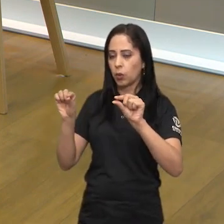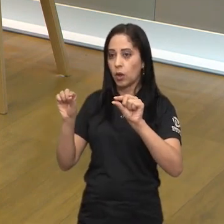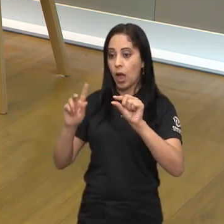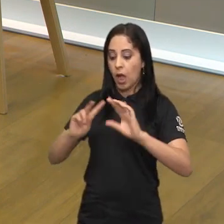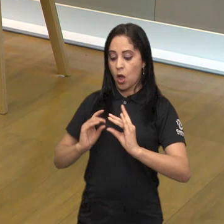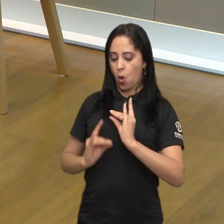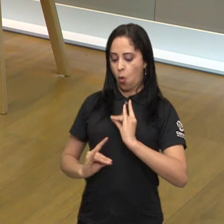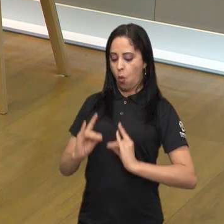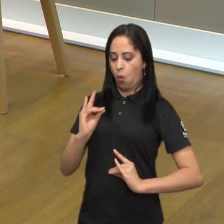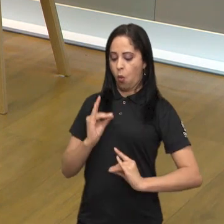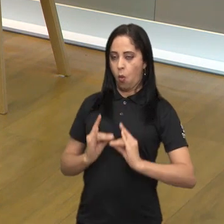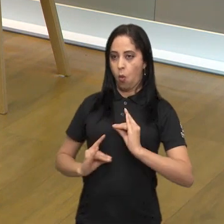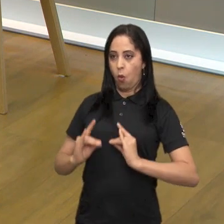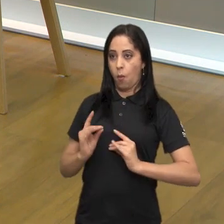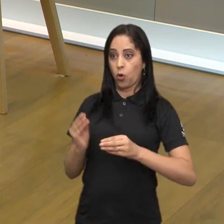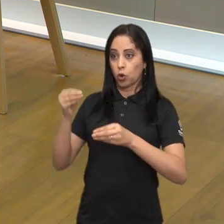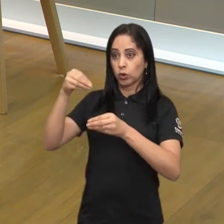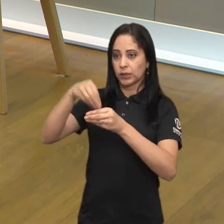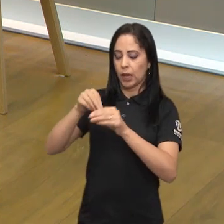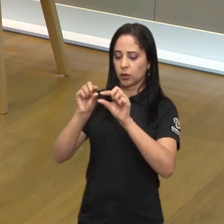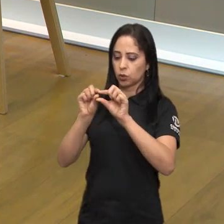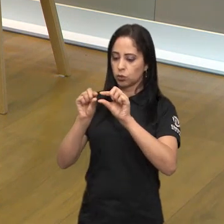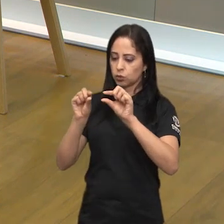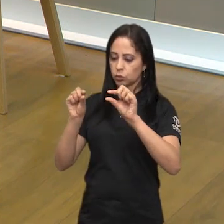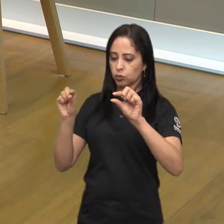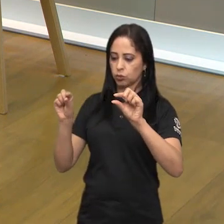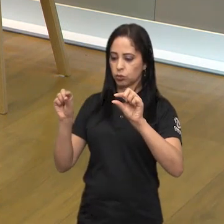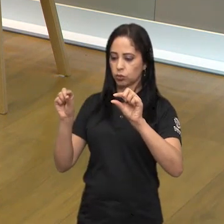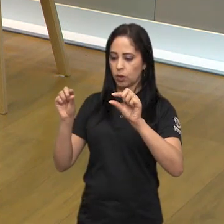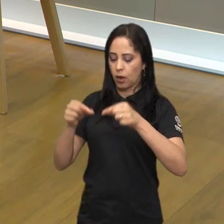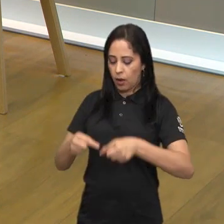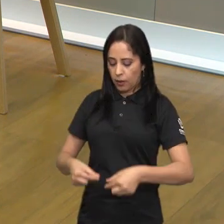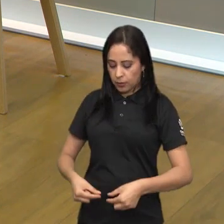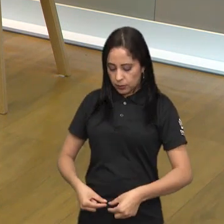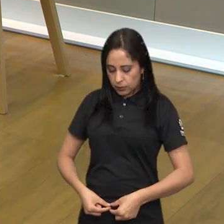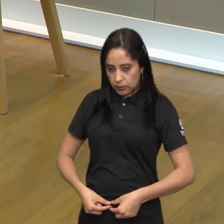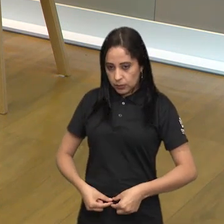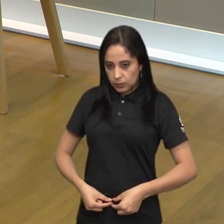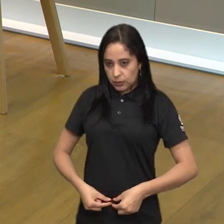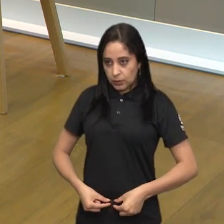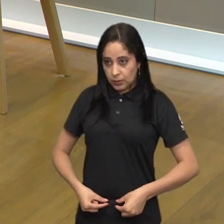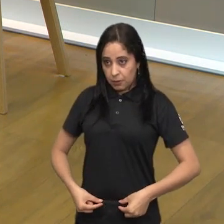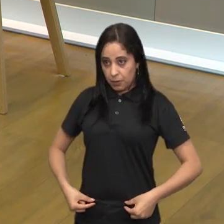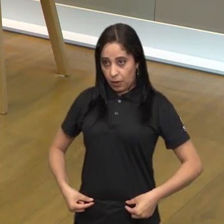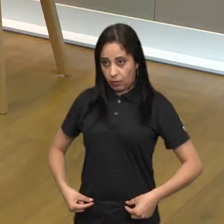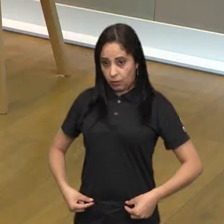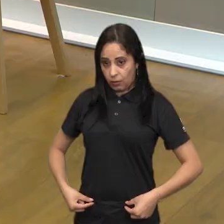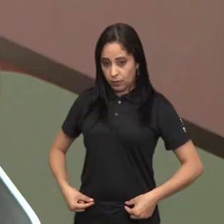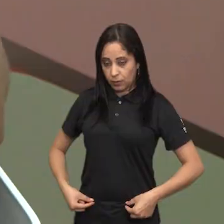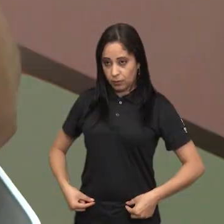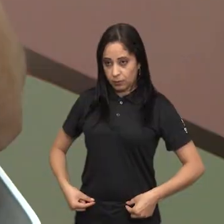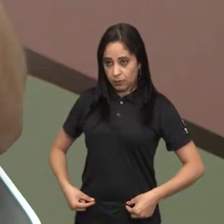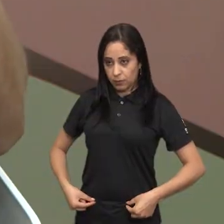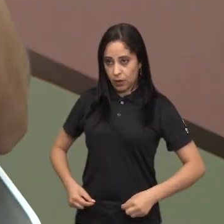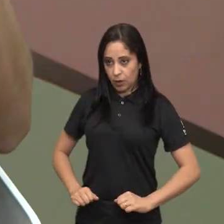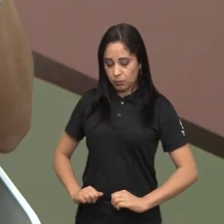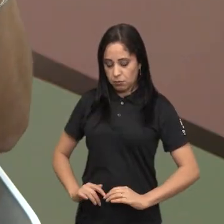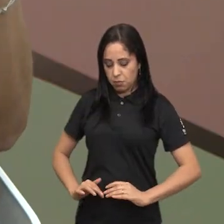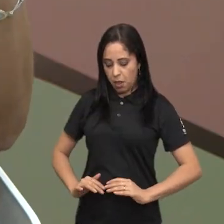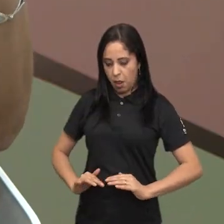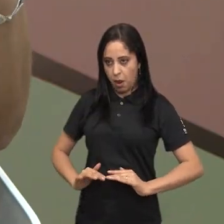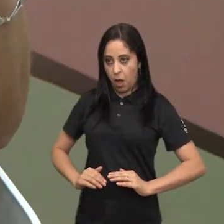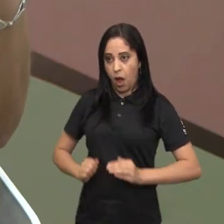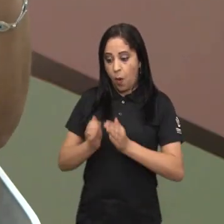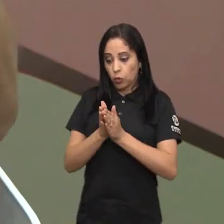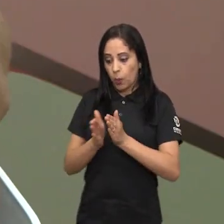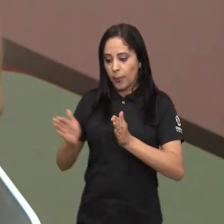dentro desse silicone, e esse hormônio é liberado através do silicone por 1 ano. Então, por 1 ano,